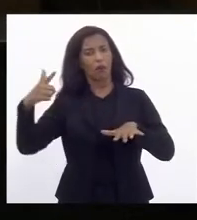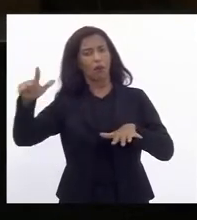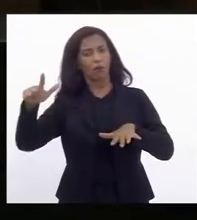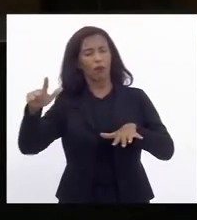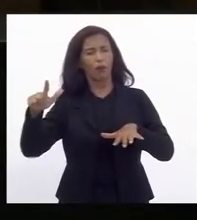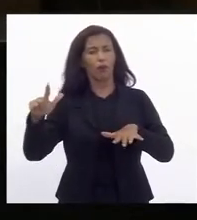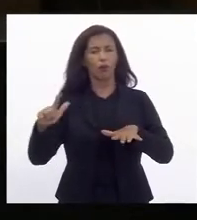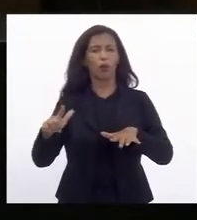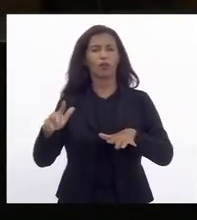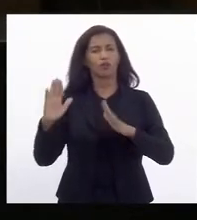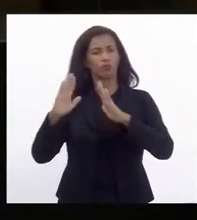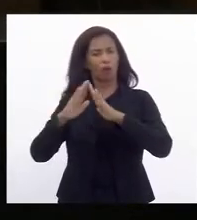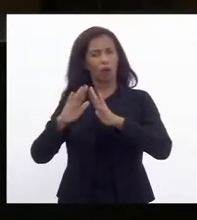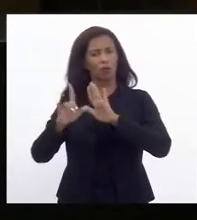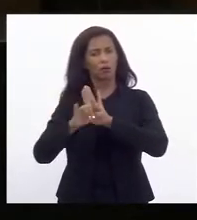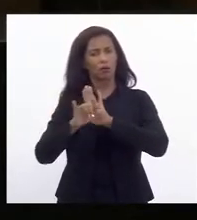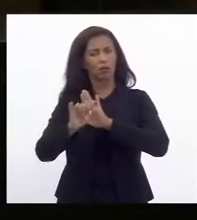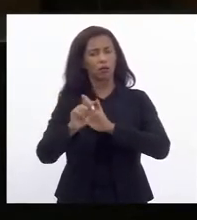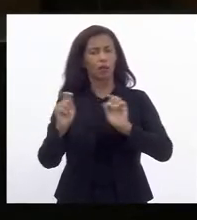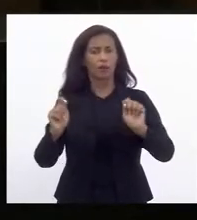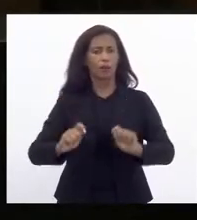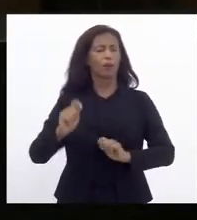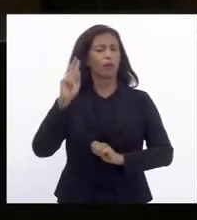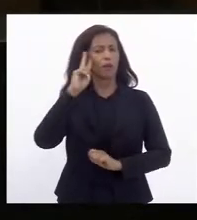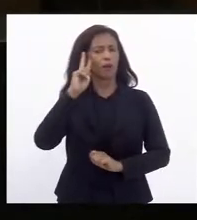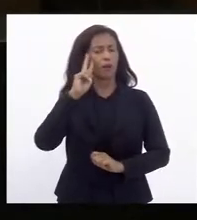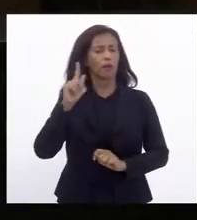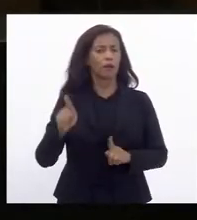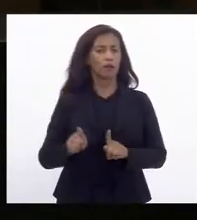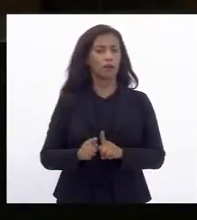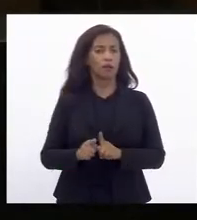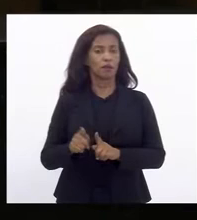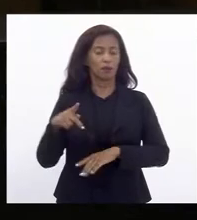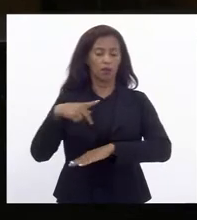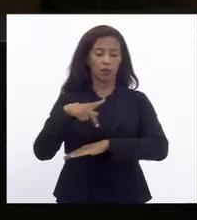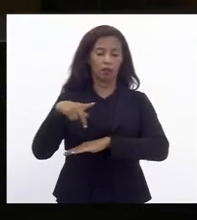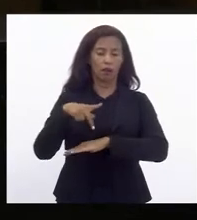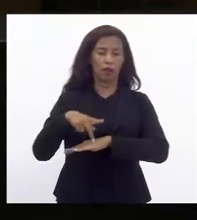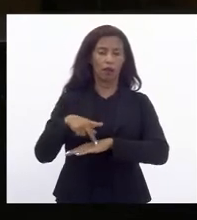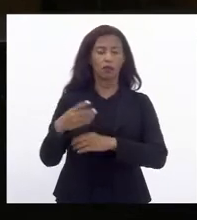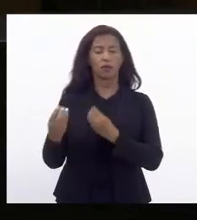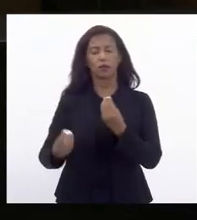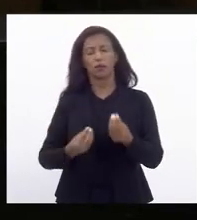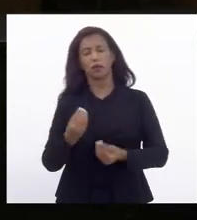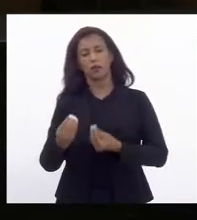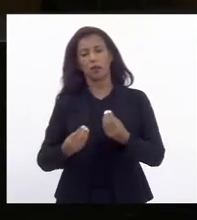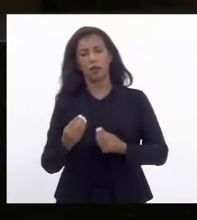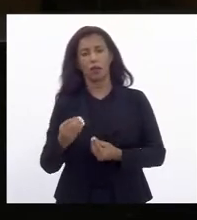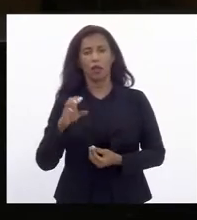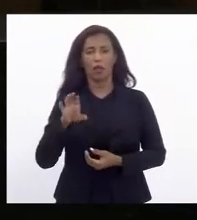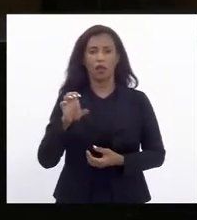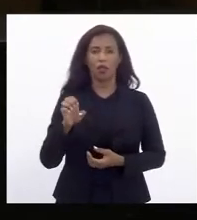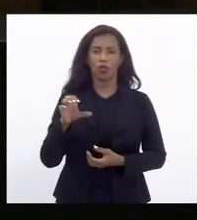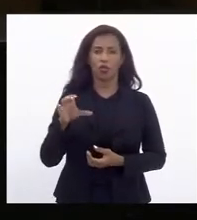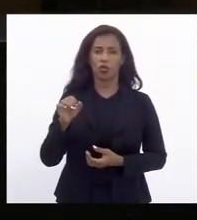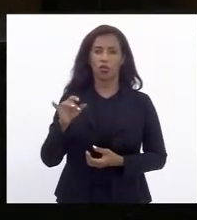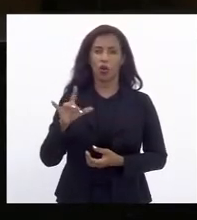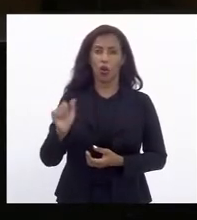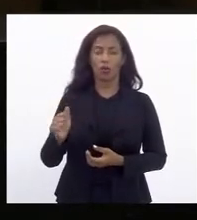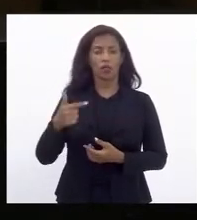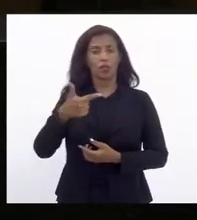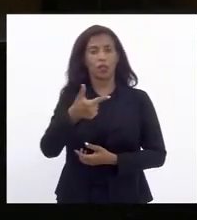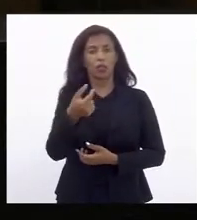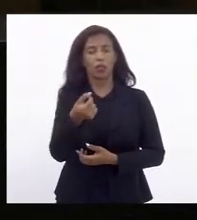outras casas de lei, mas podemos lembrar aqui, né, que países como a Escócia, desde